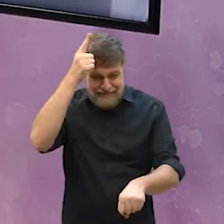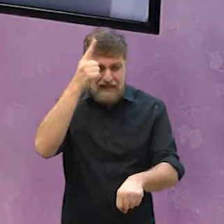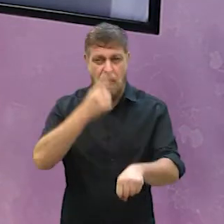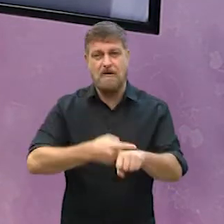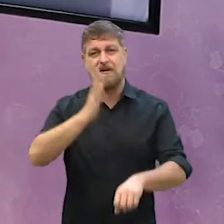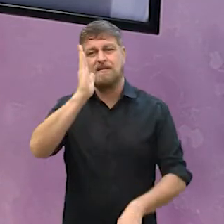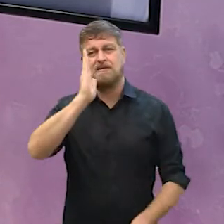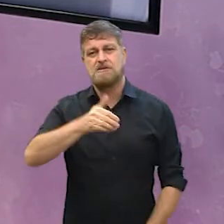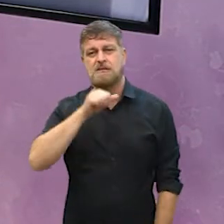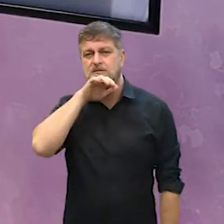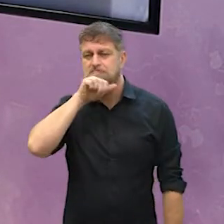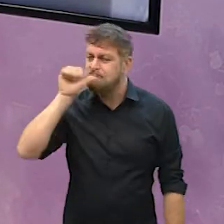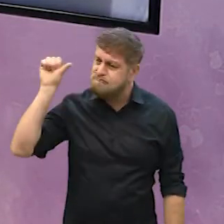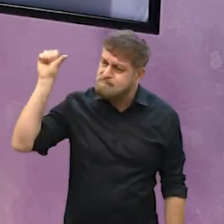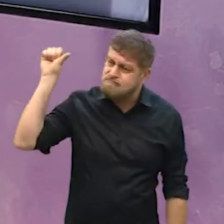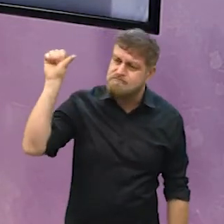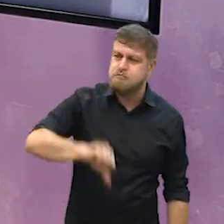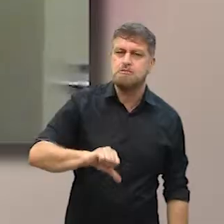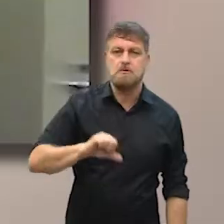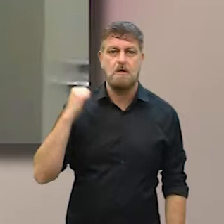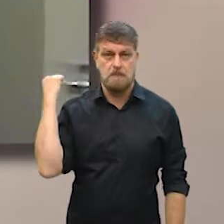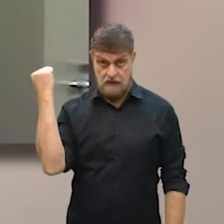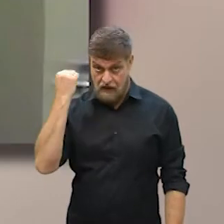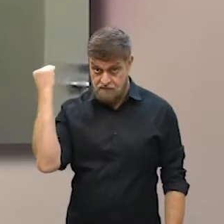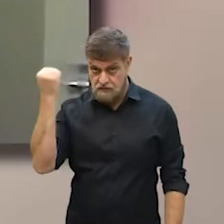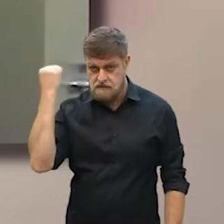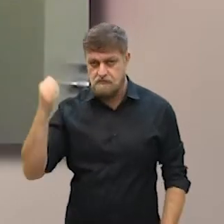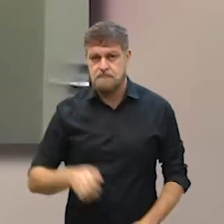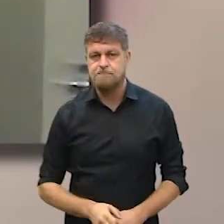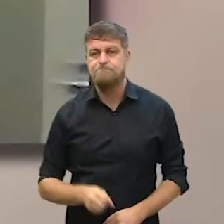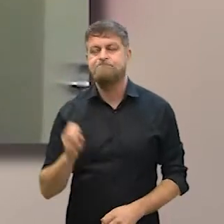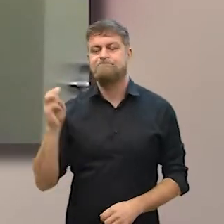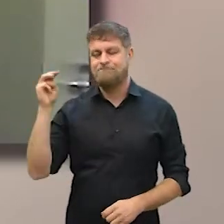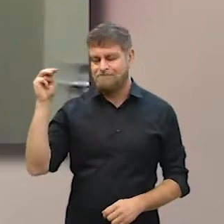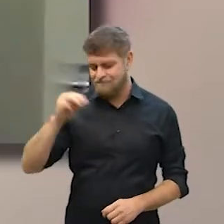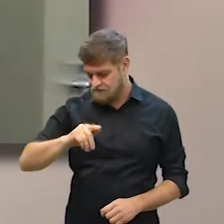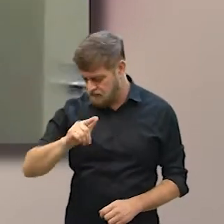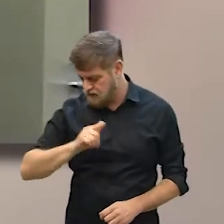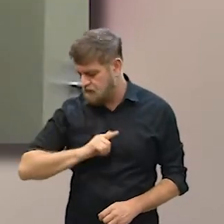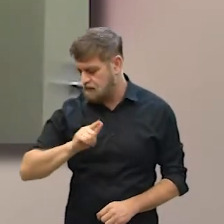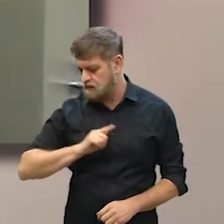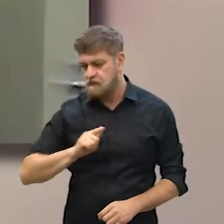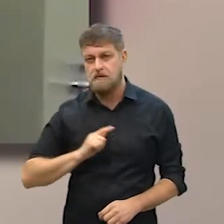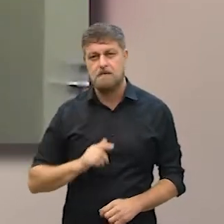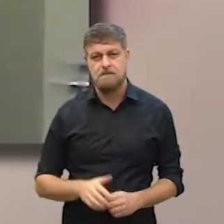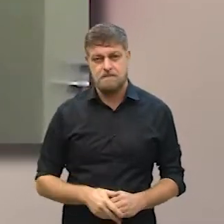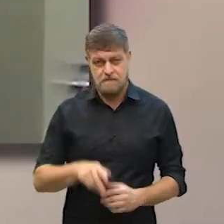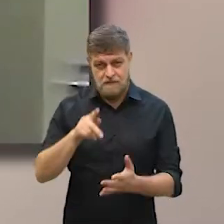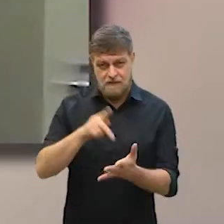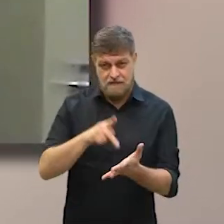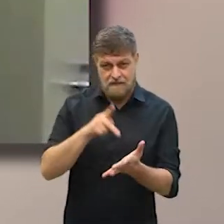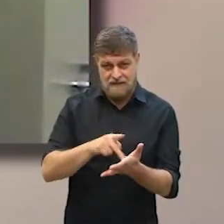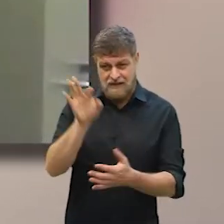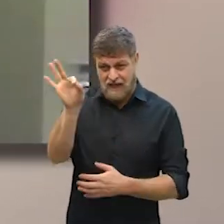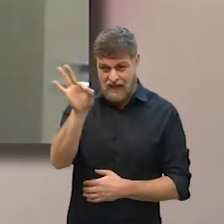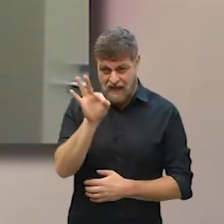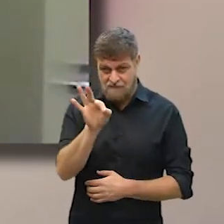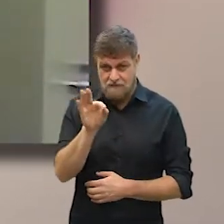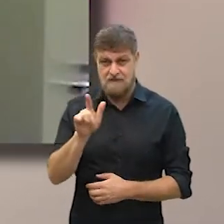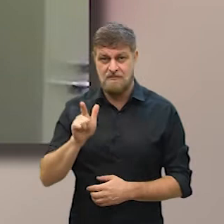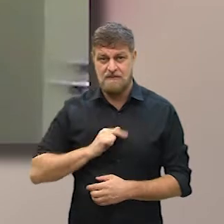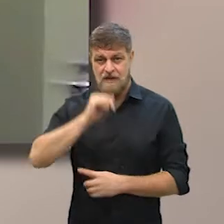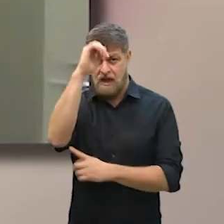chega a situação já tá gravíssima sim na verdade a gente tem alguns dados